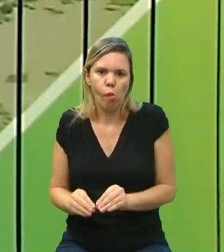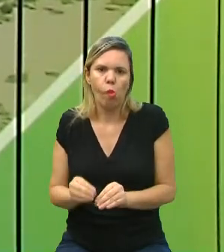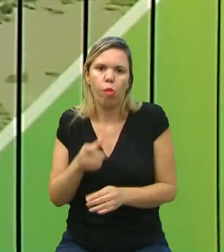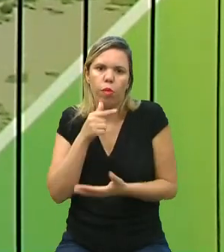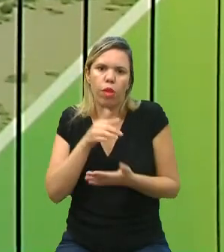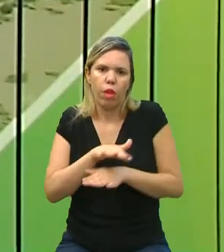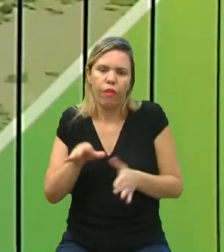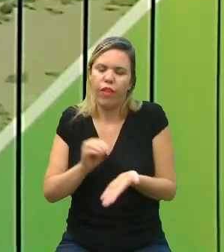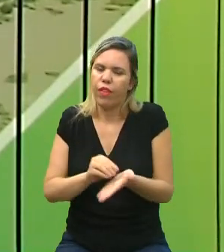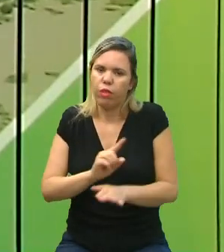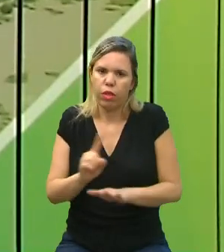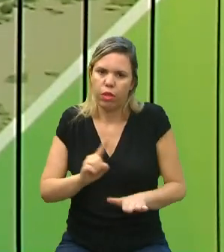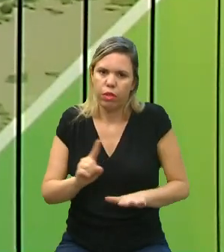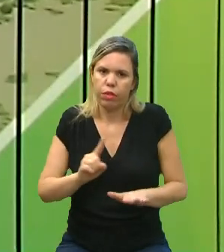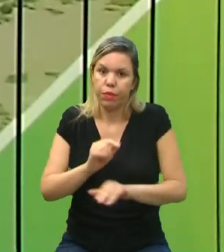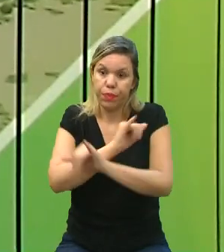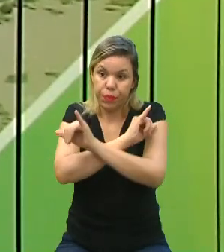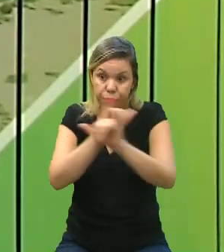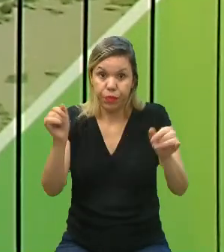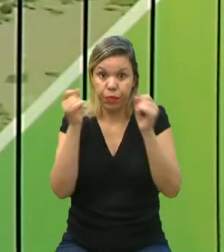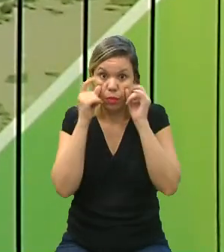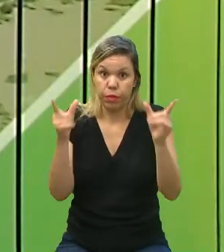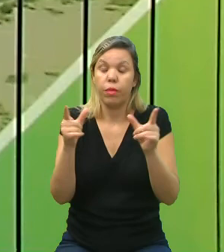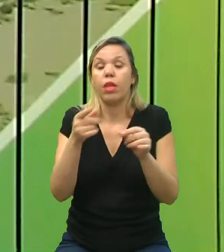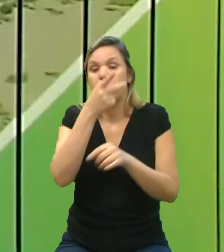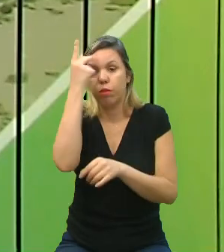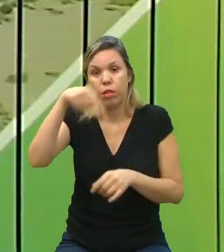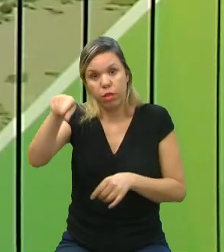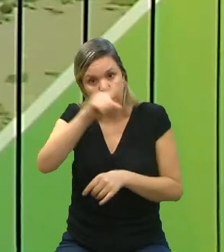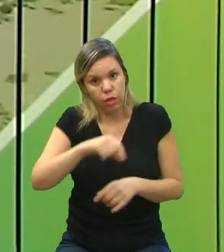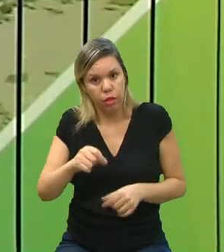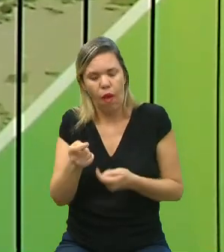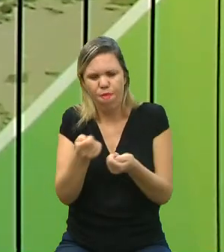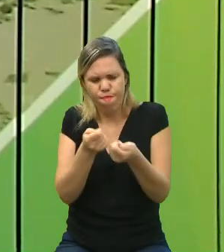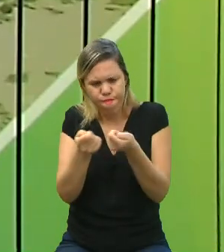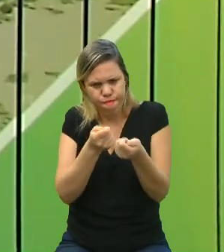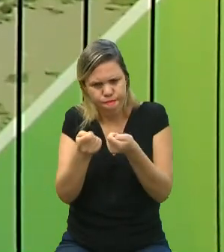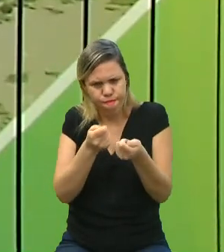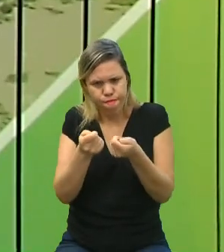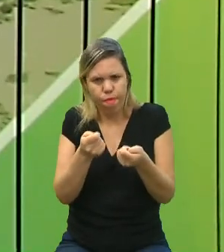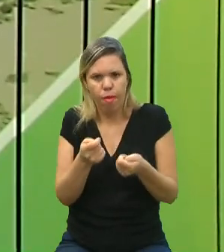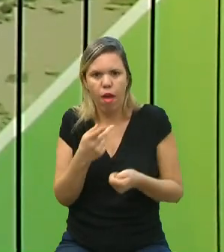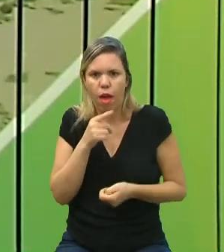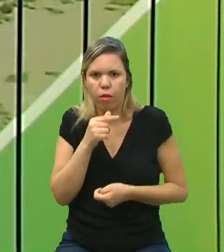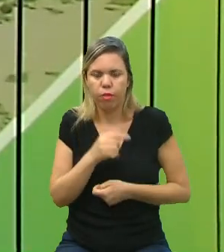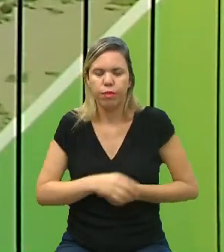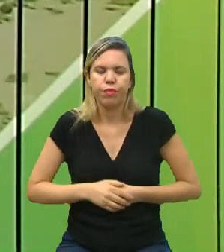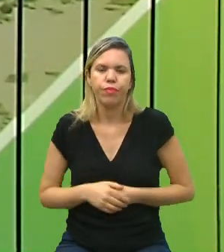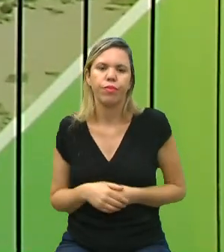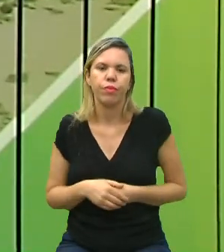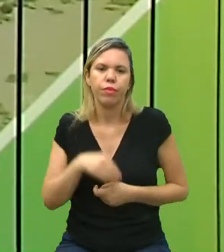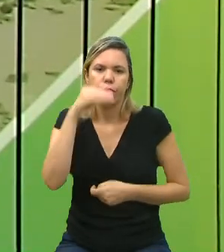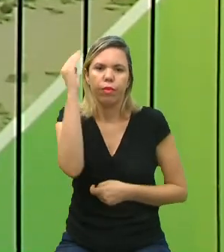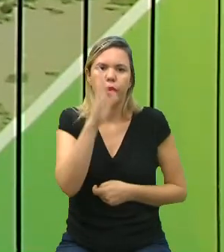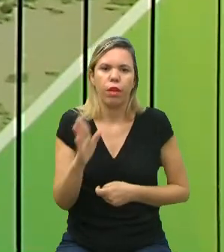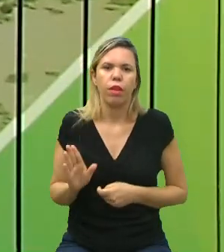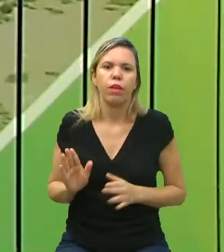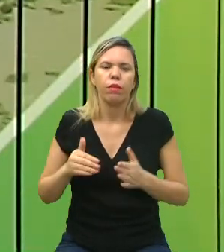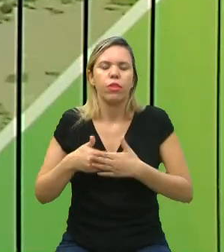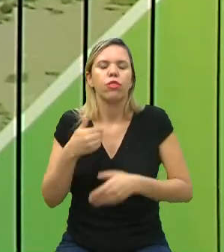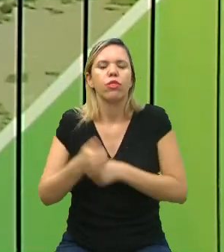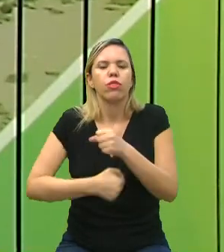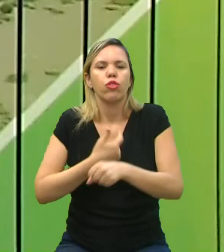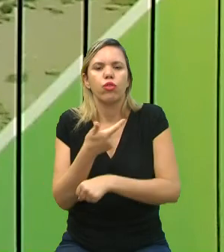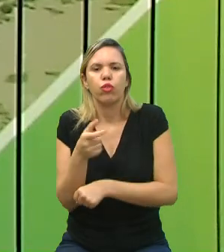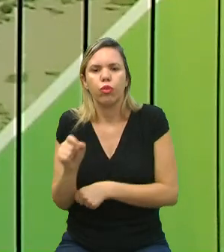pessoas economizem o produto. O Brasil fechou 2020 com o maior número de focos de queimadas em uma